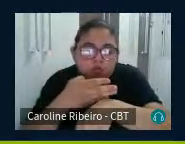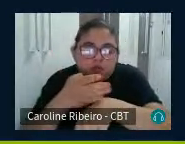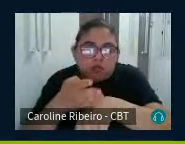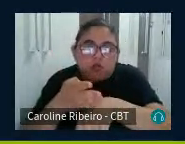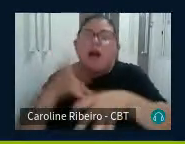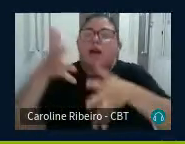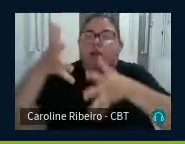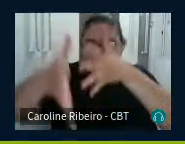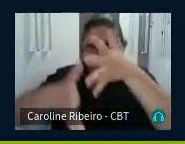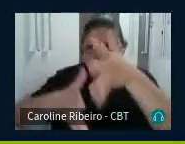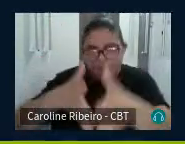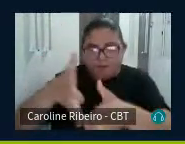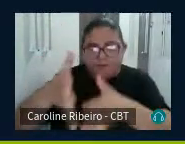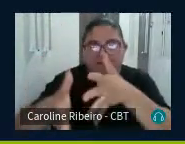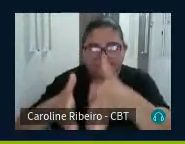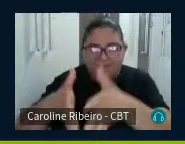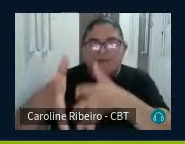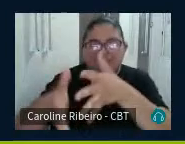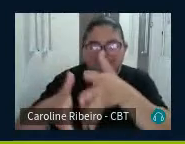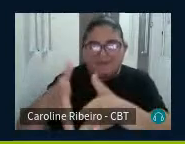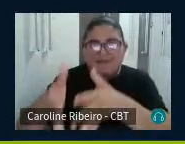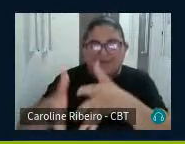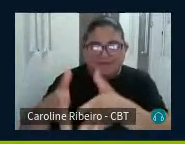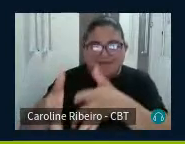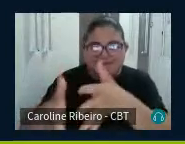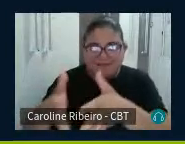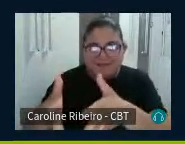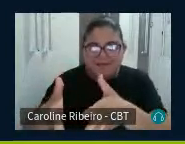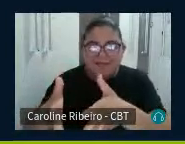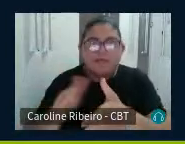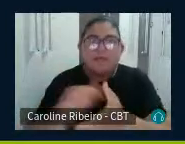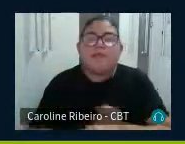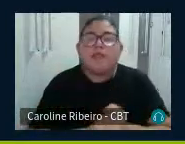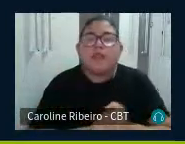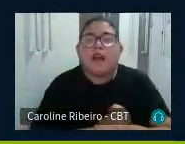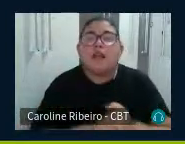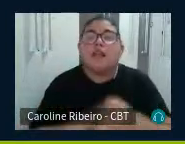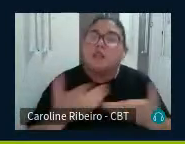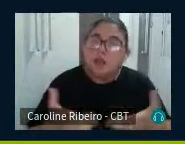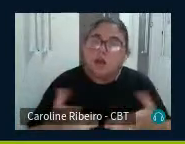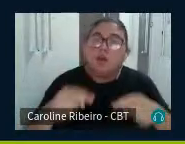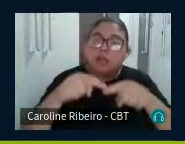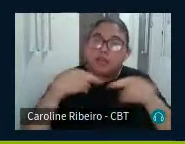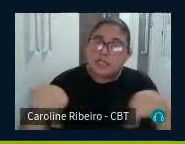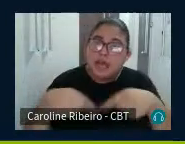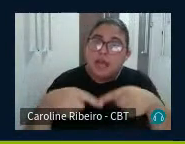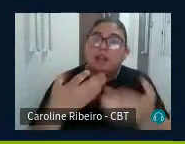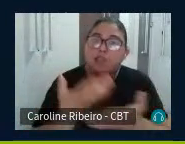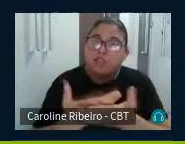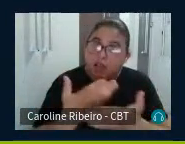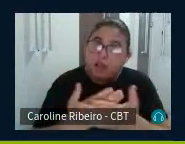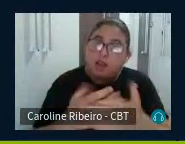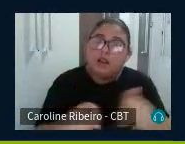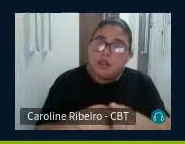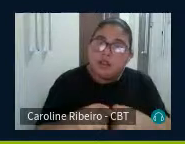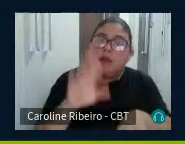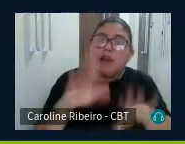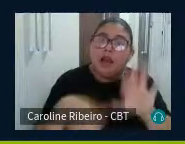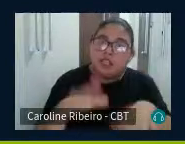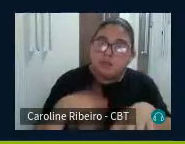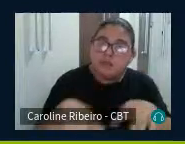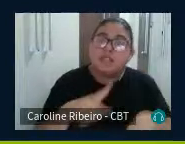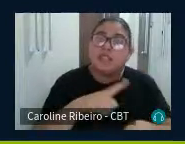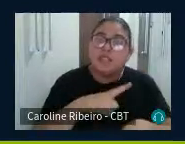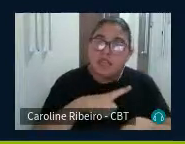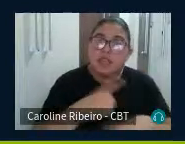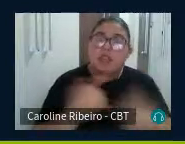sinalizar. Então, isso acontece em sala de aula também. Na sala de aula, às vezes a gente usa as